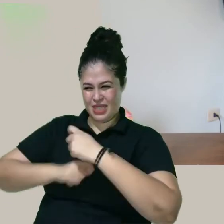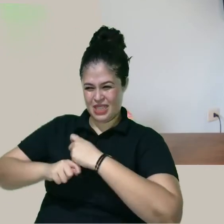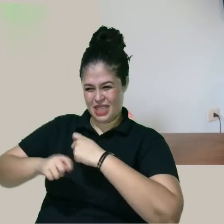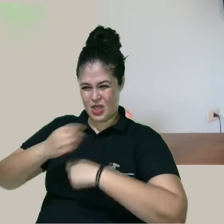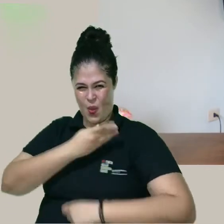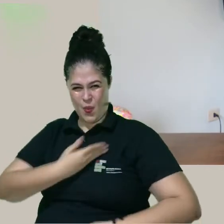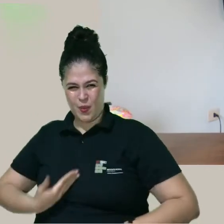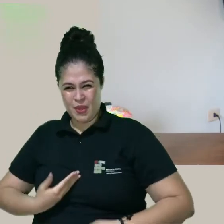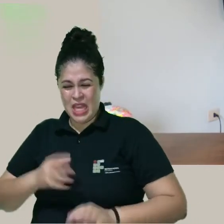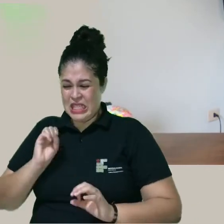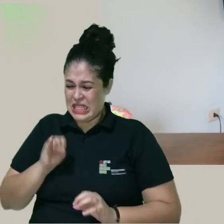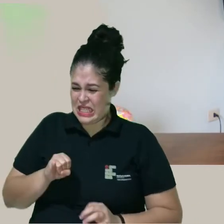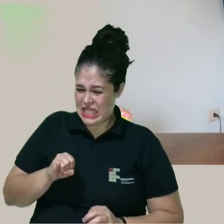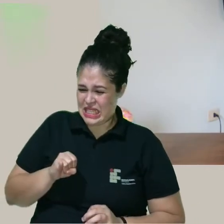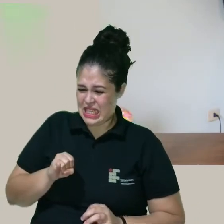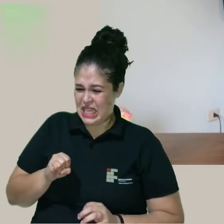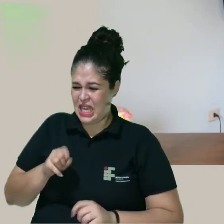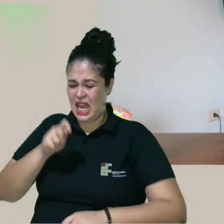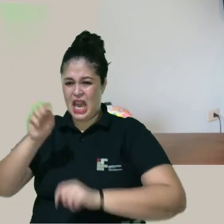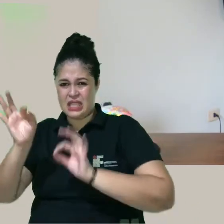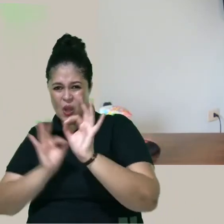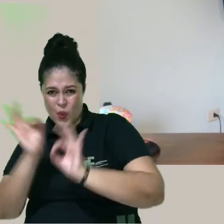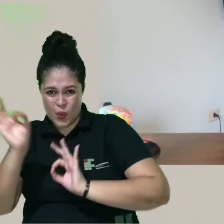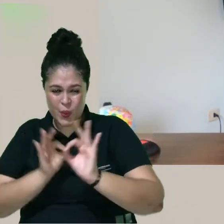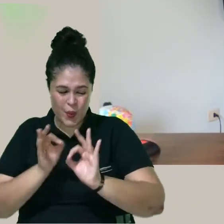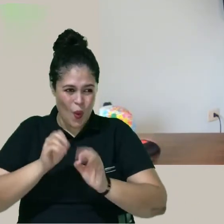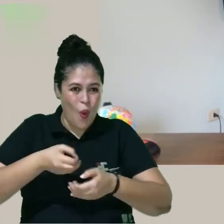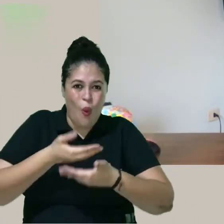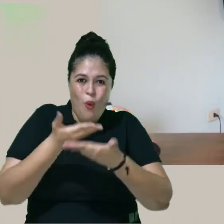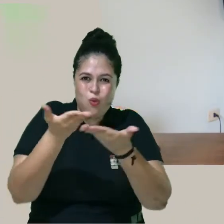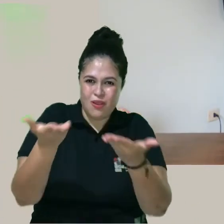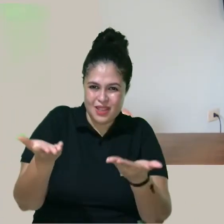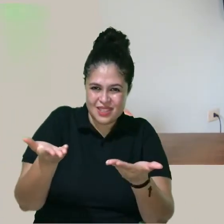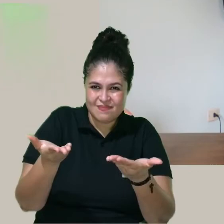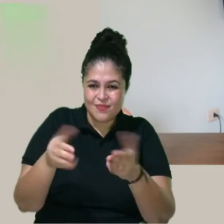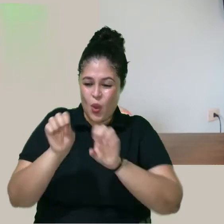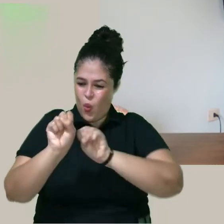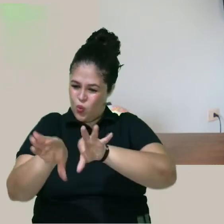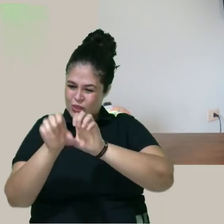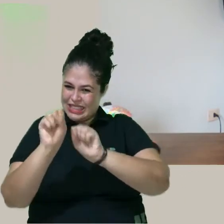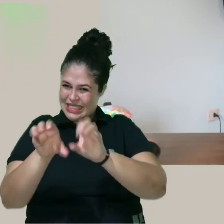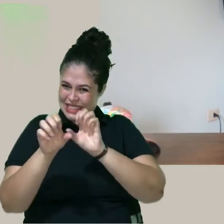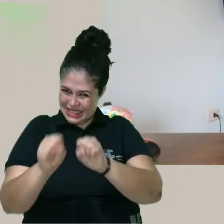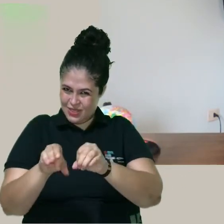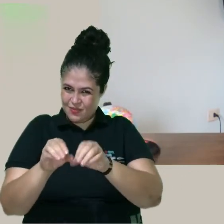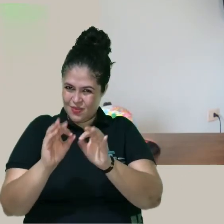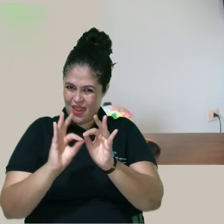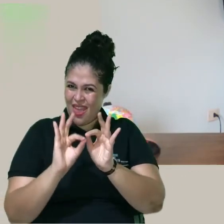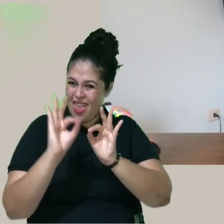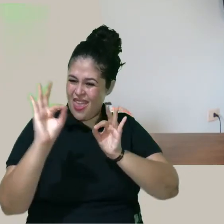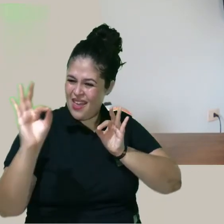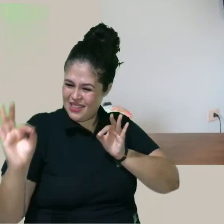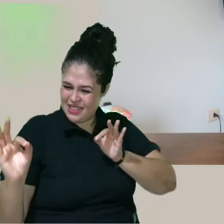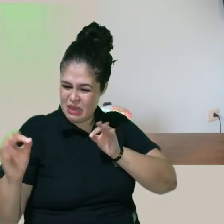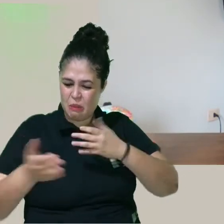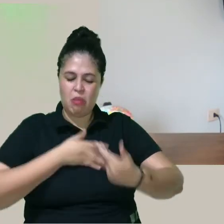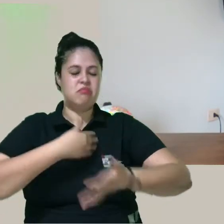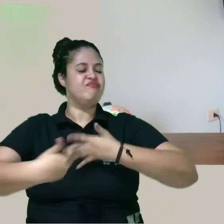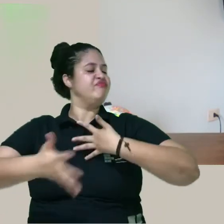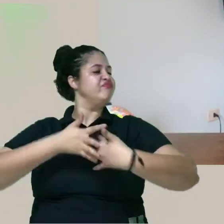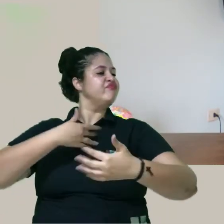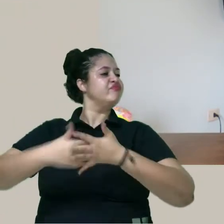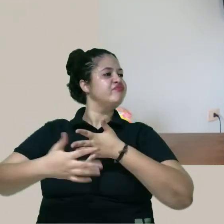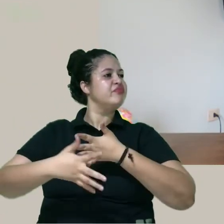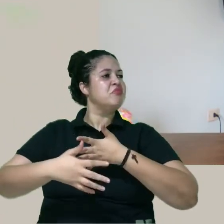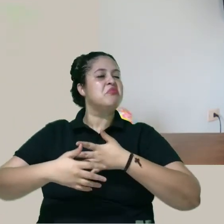Porque se a organização pública ela oferta uma modalidade de ensino remoto de qualquer